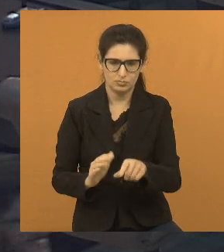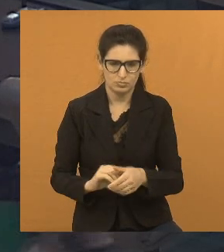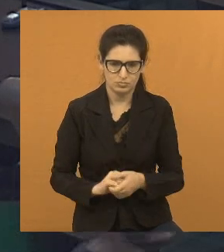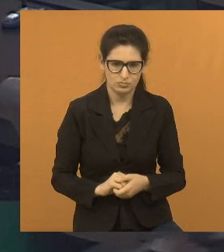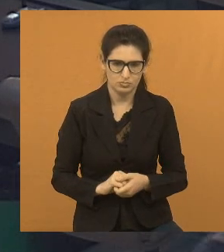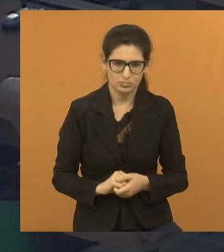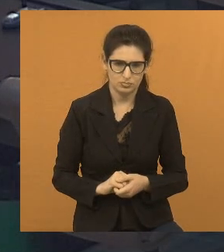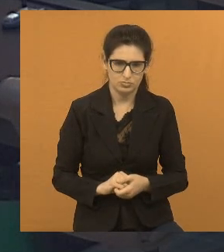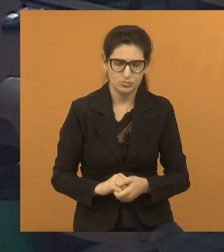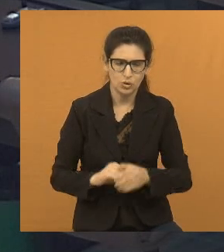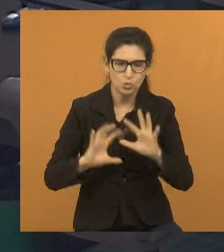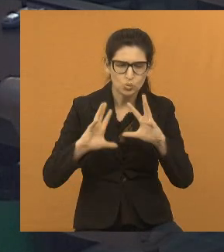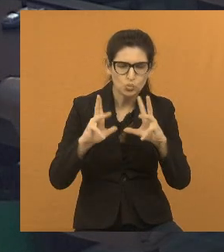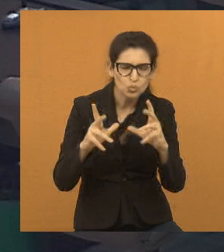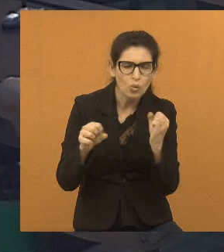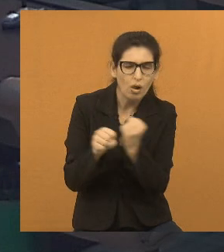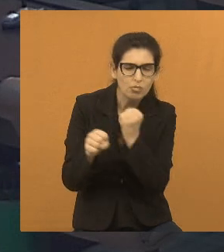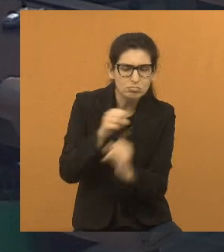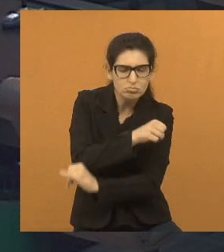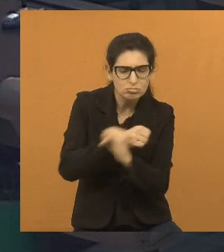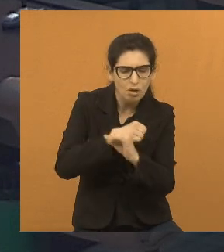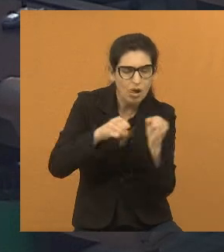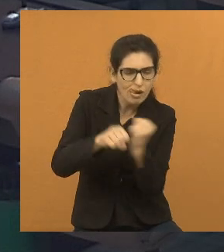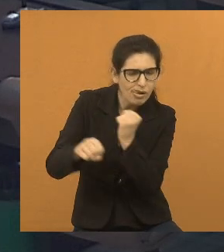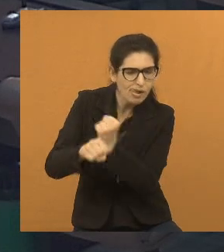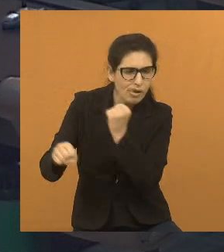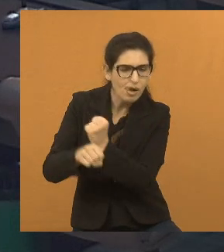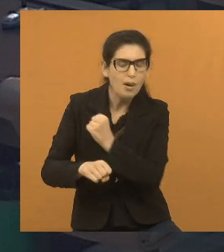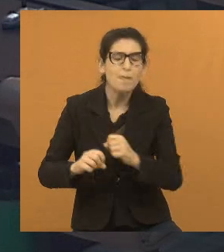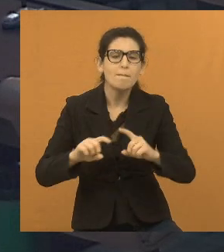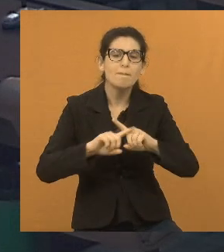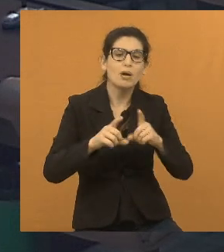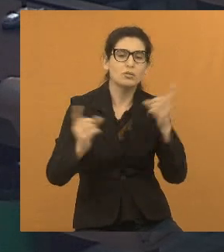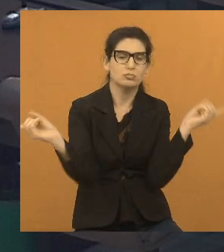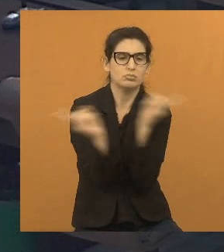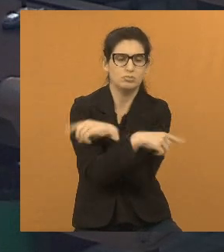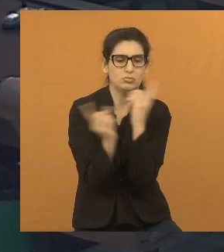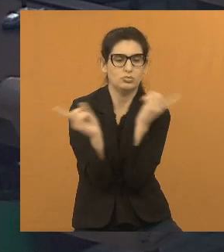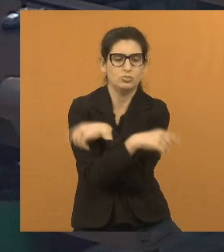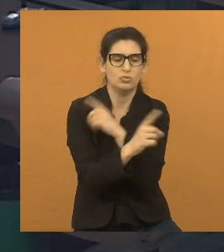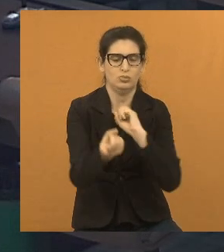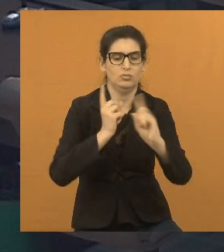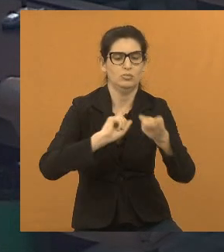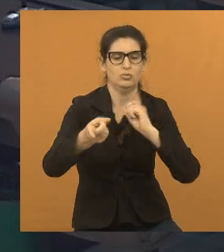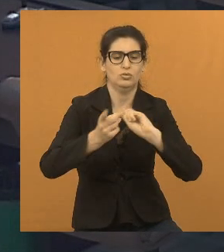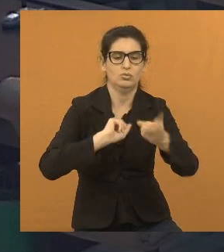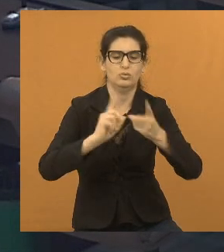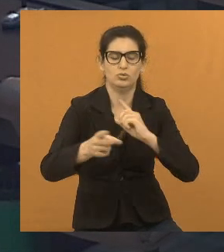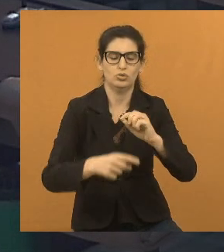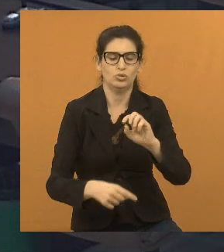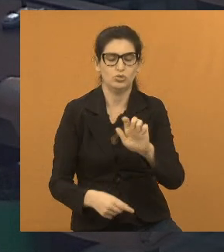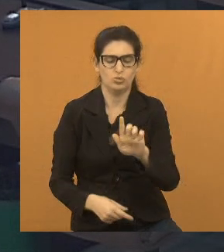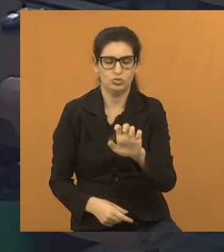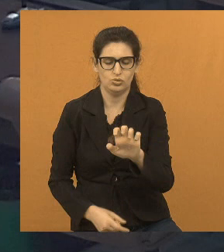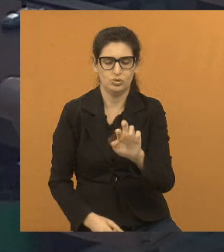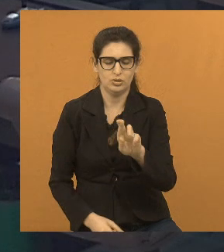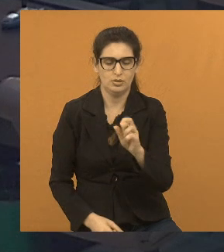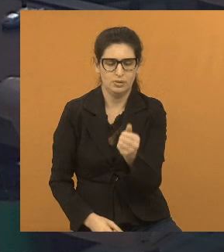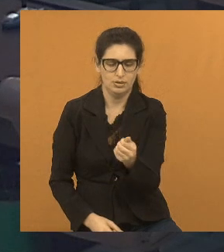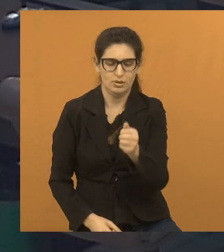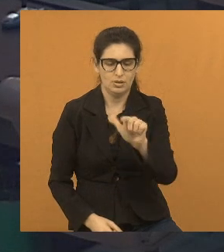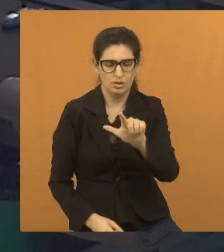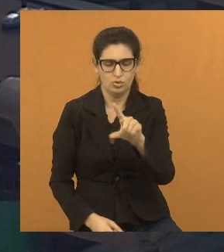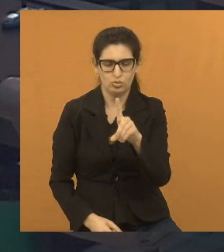à infraestrutura, a respeito da rodovia Geraldo Scavone, que dá acesso aos bairros